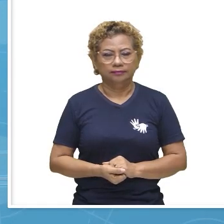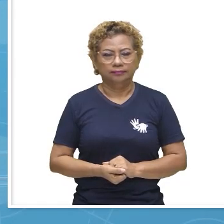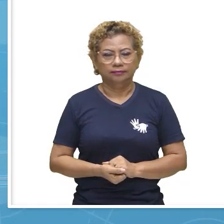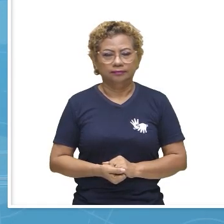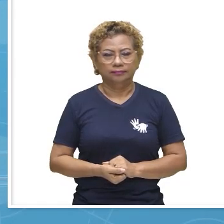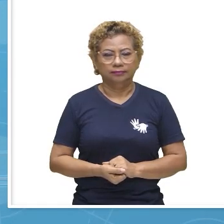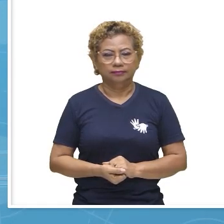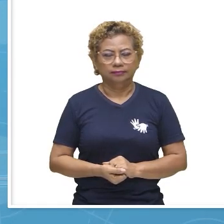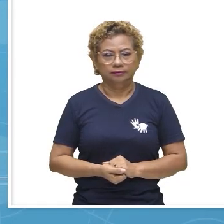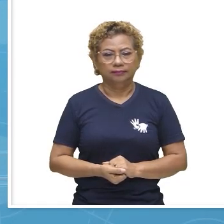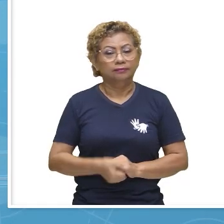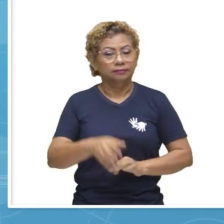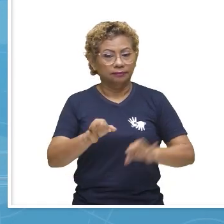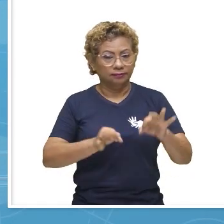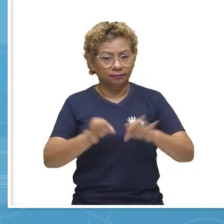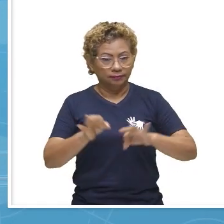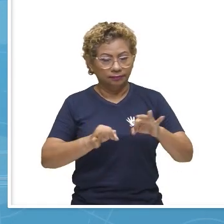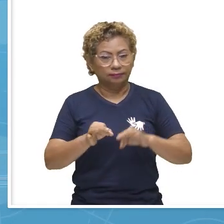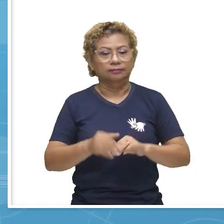Então, vai ficar assim, ó.